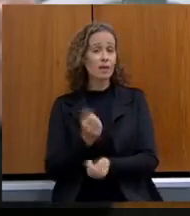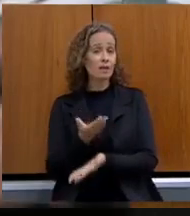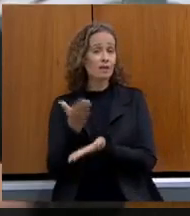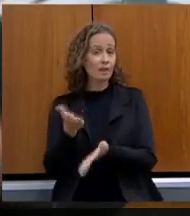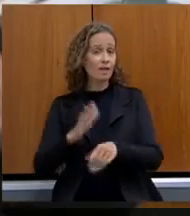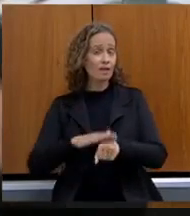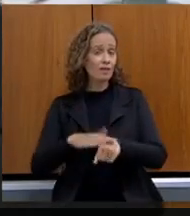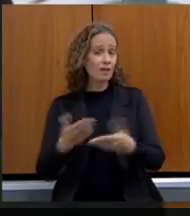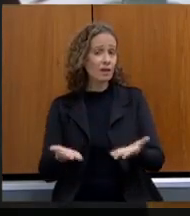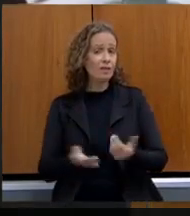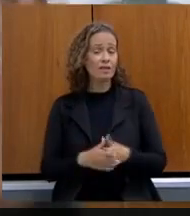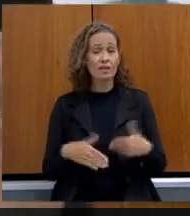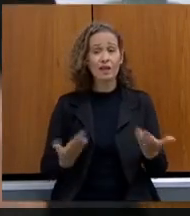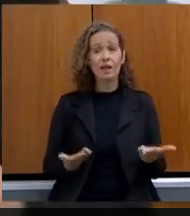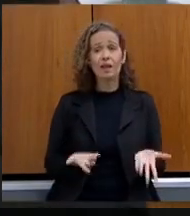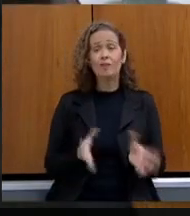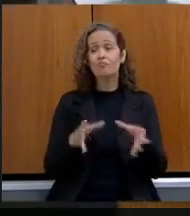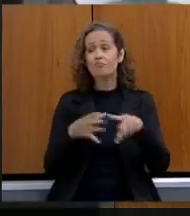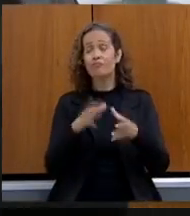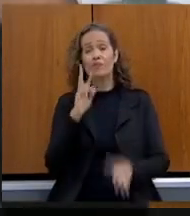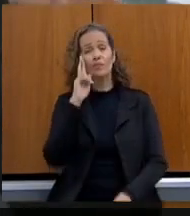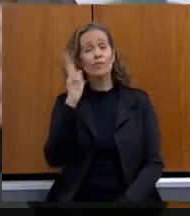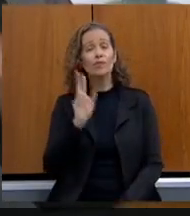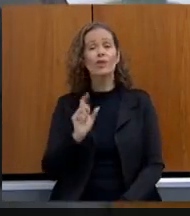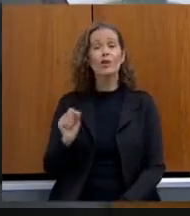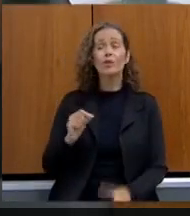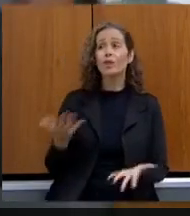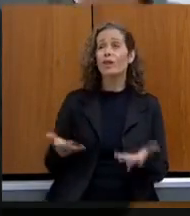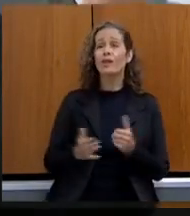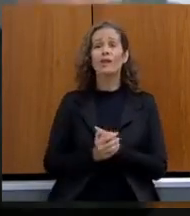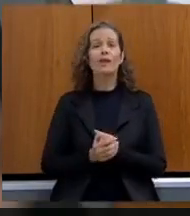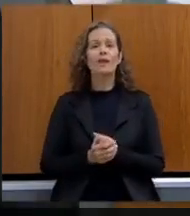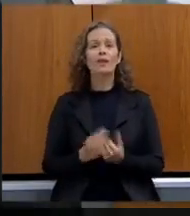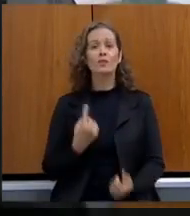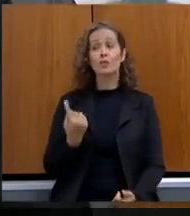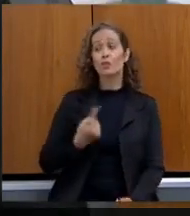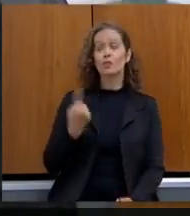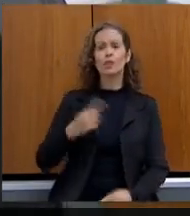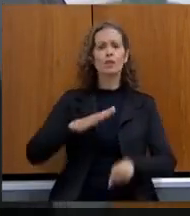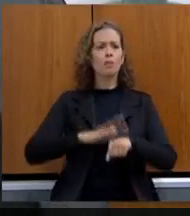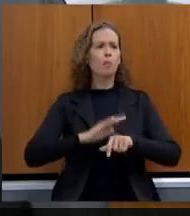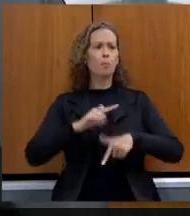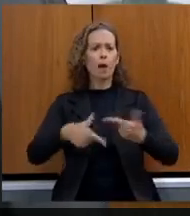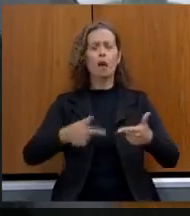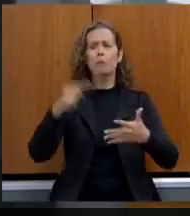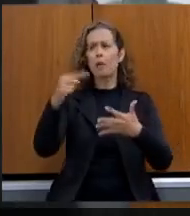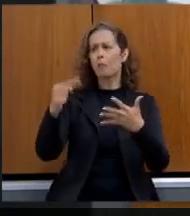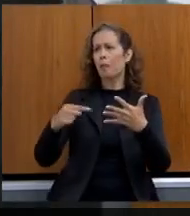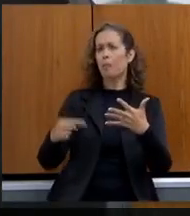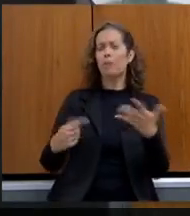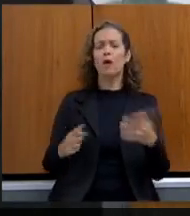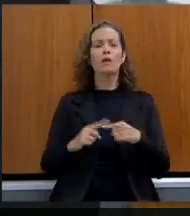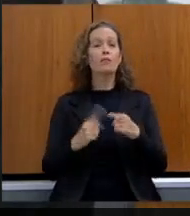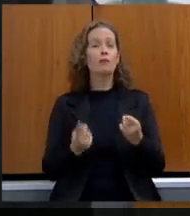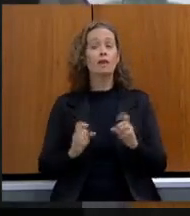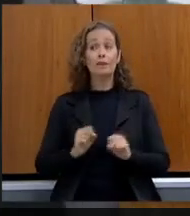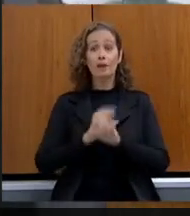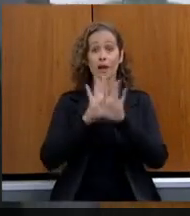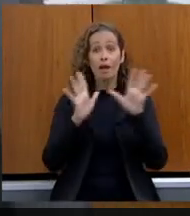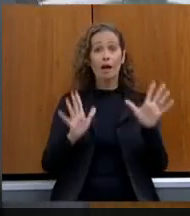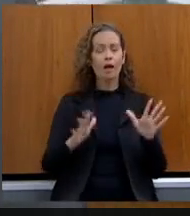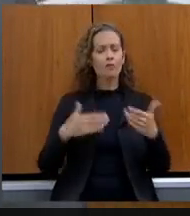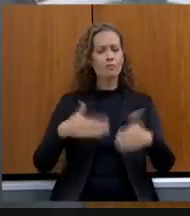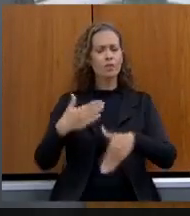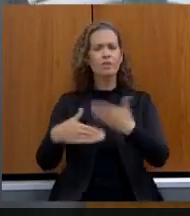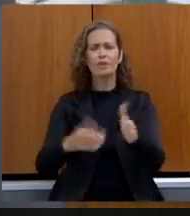diretora era né um herói que tinha que se virar em diversas ações e que a gente não tinha Claro um processo